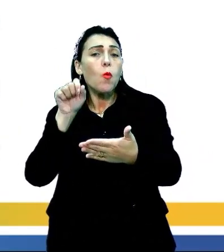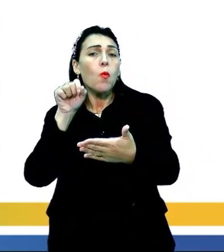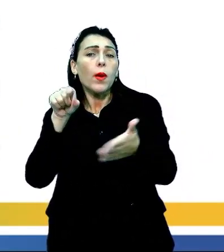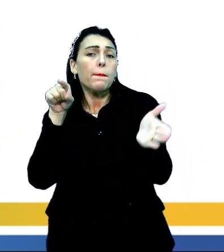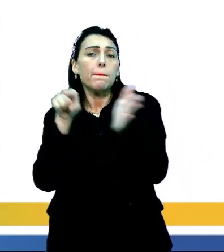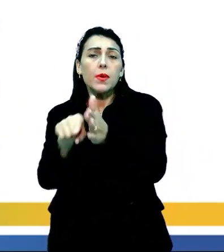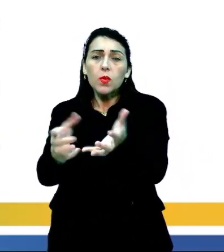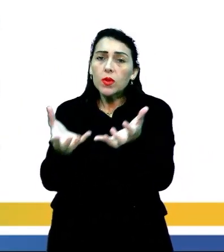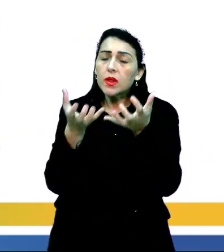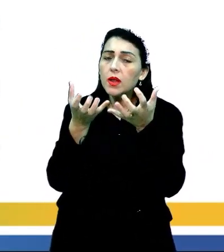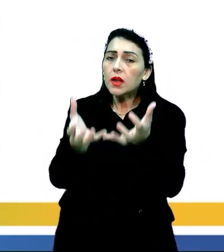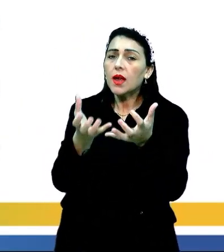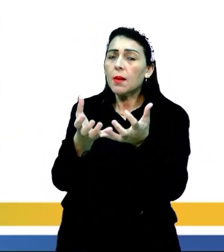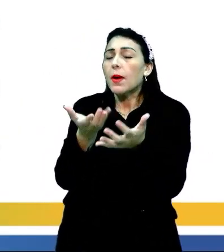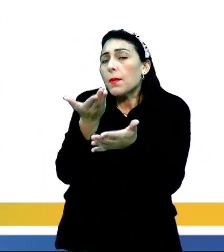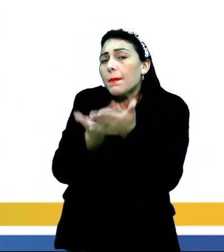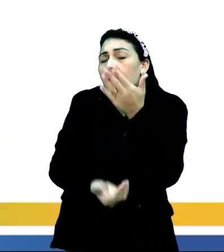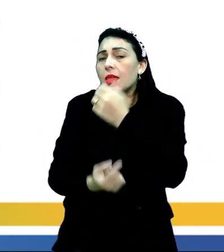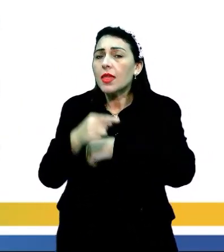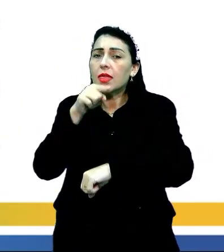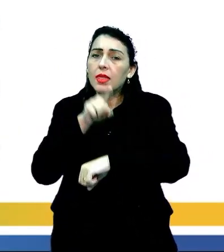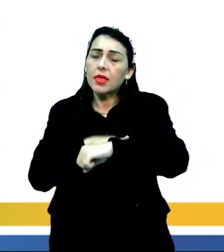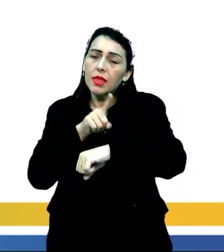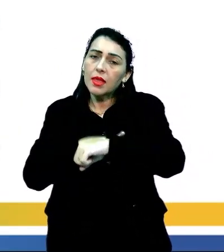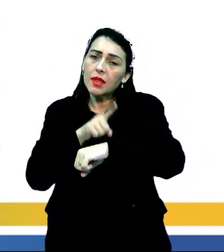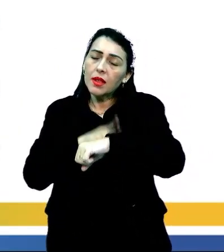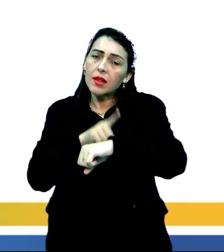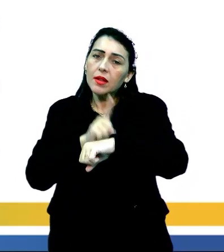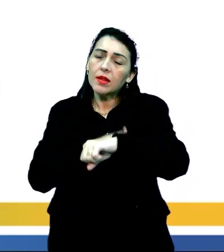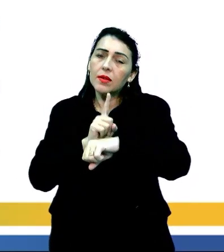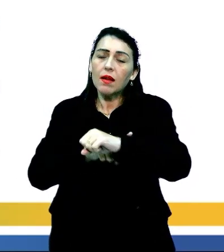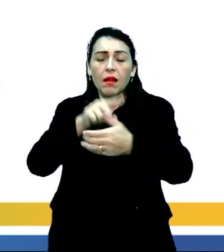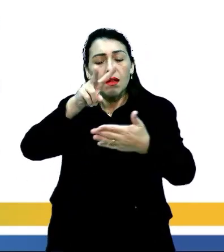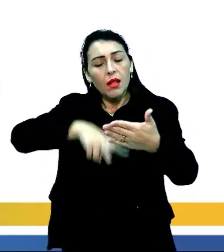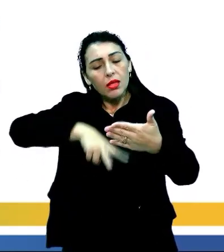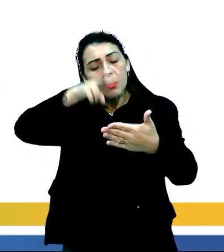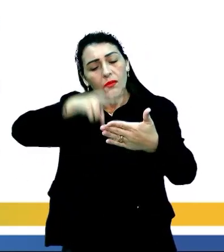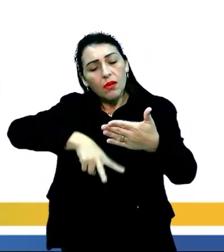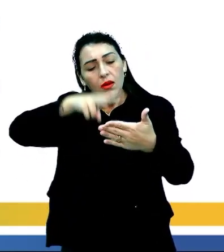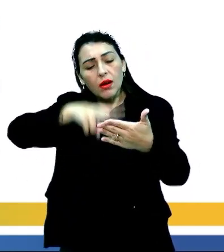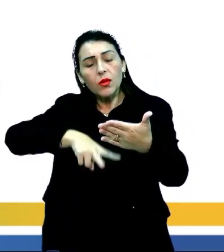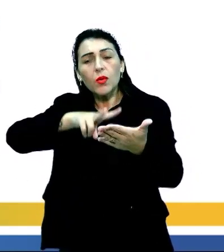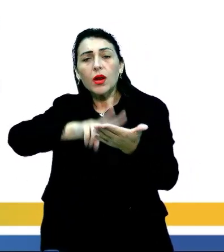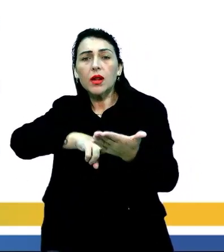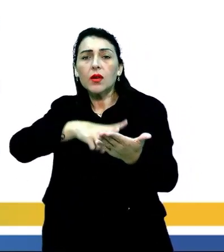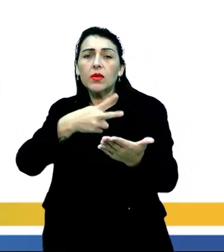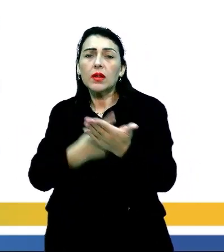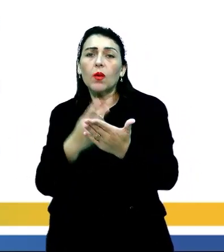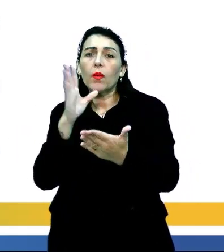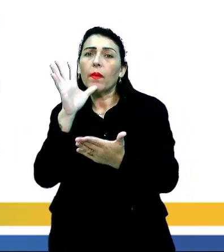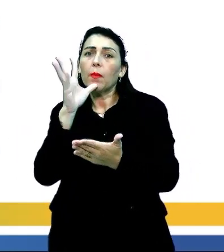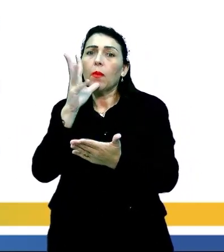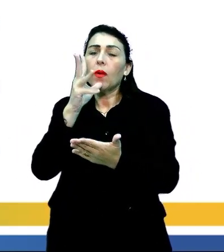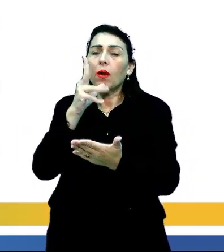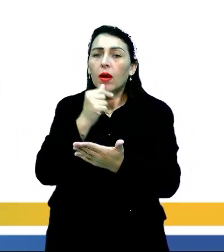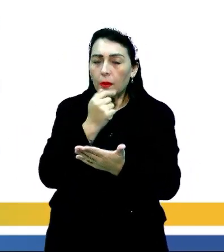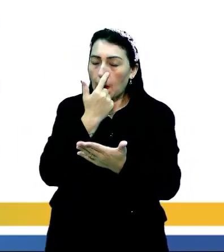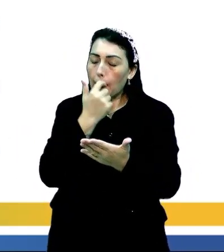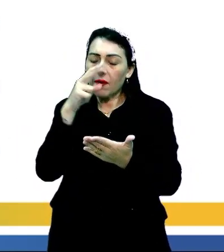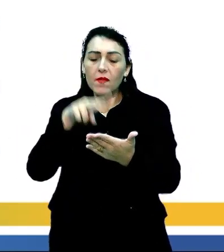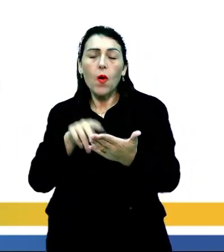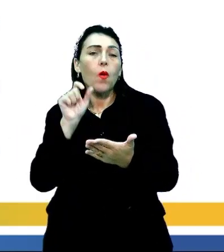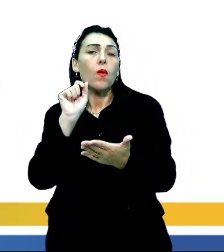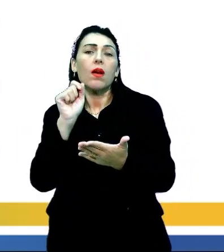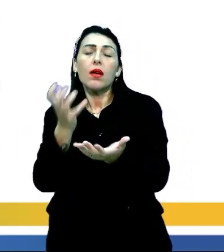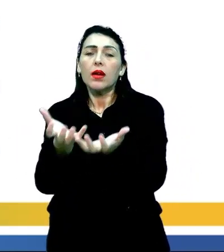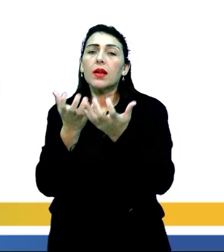né Para a gente não perder tempo não ficar fazendo aquela leitura e tradução né demorando bastante então a gente vê logo que